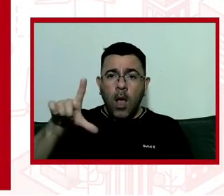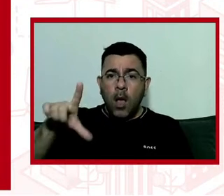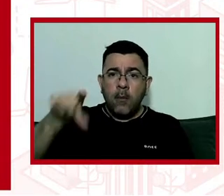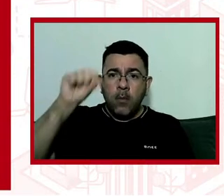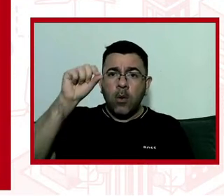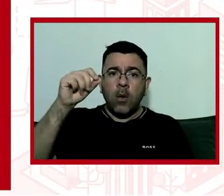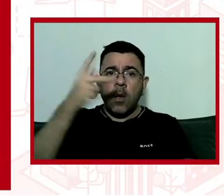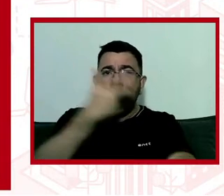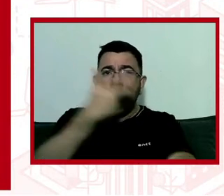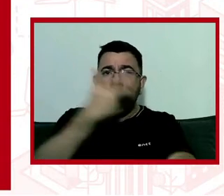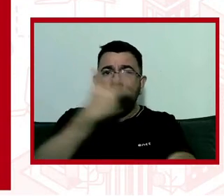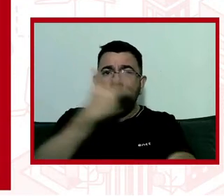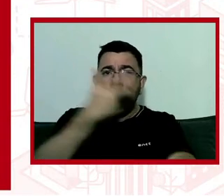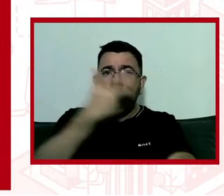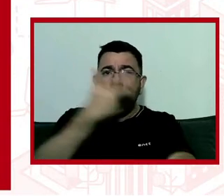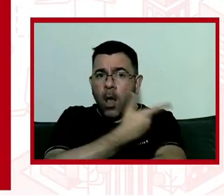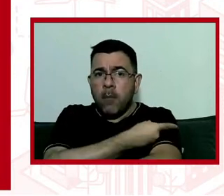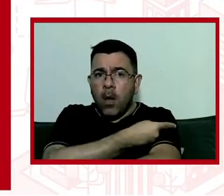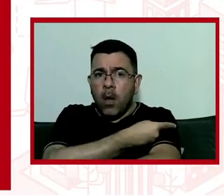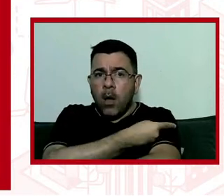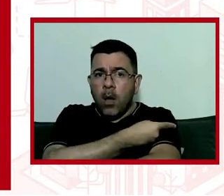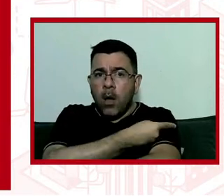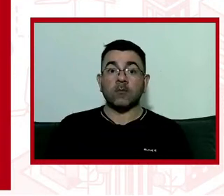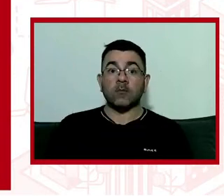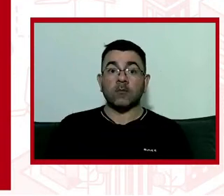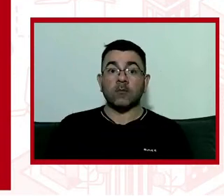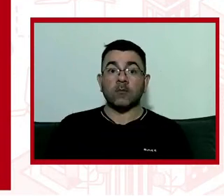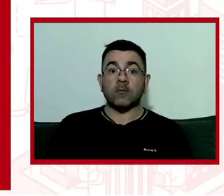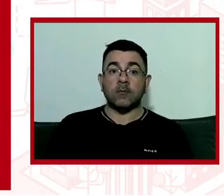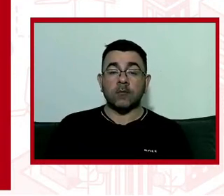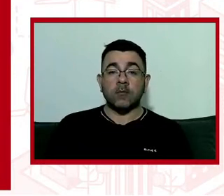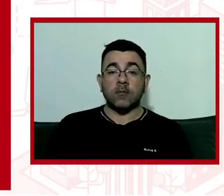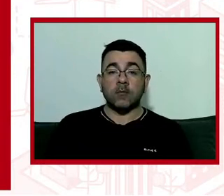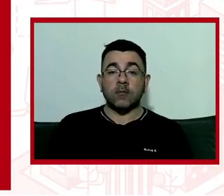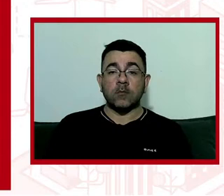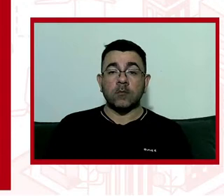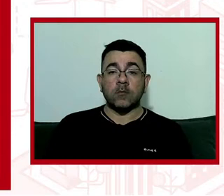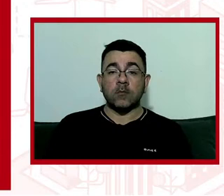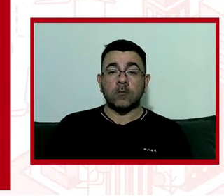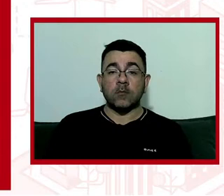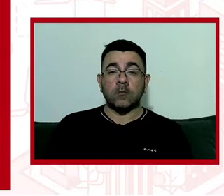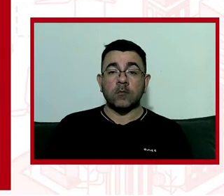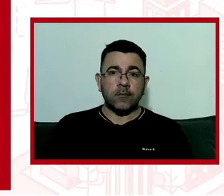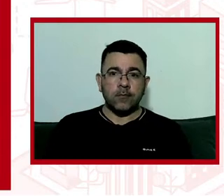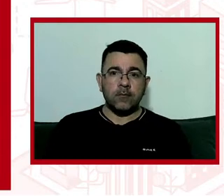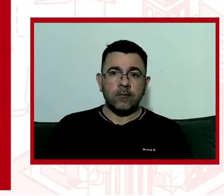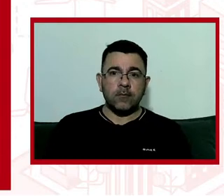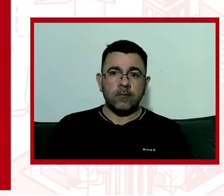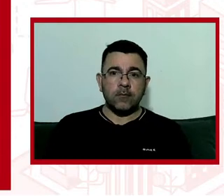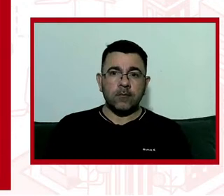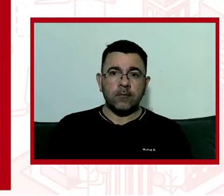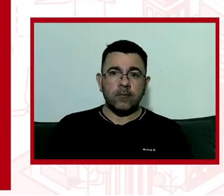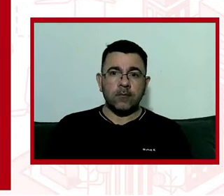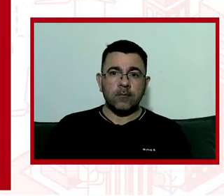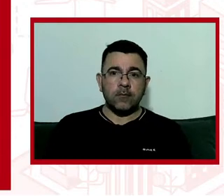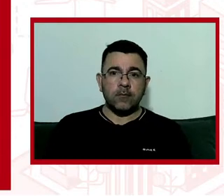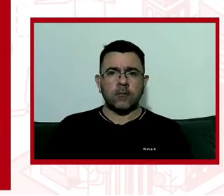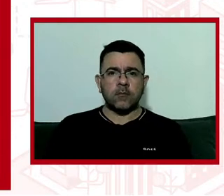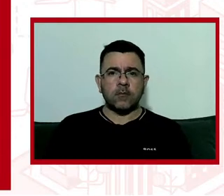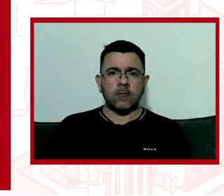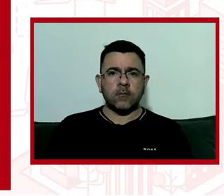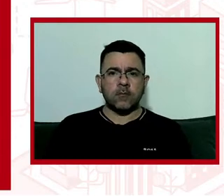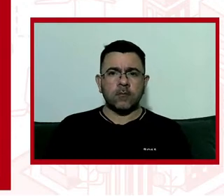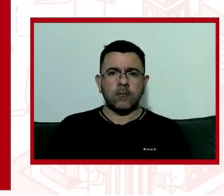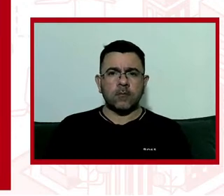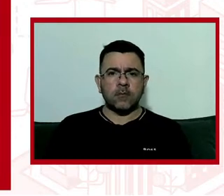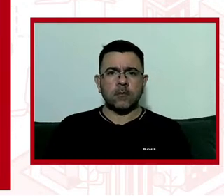direito garantido E aí minha gente isso de fato virou um processo catalisado né O que a gente faria talvez